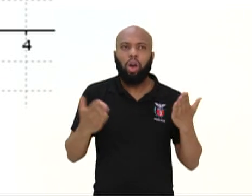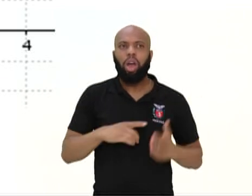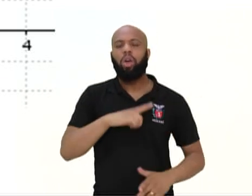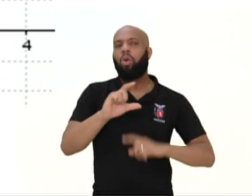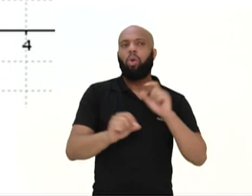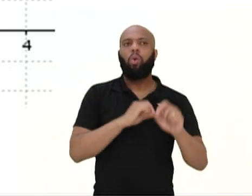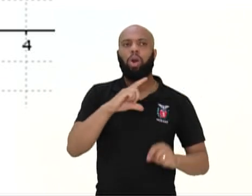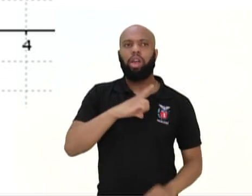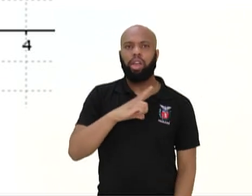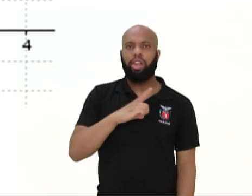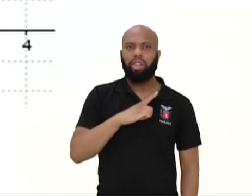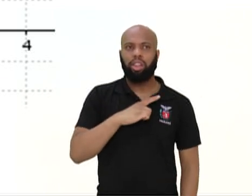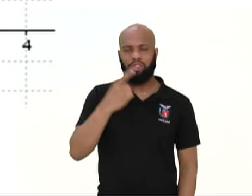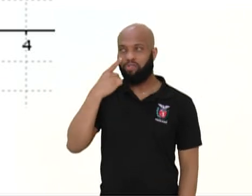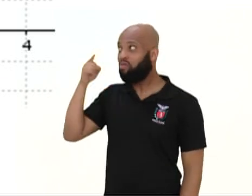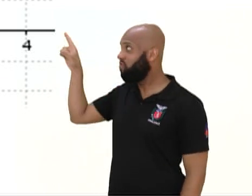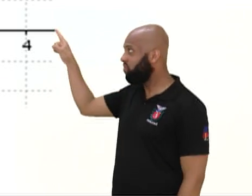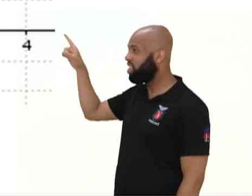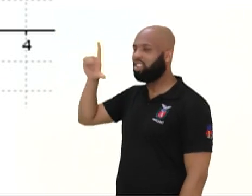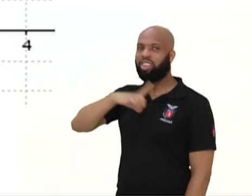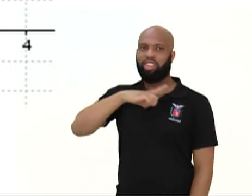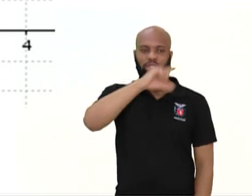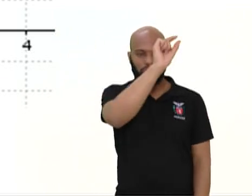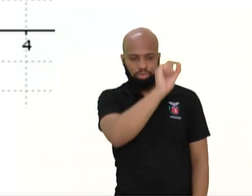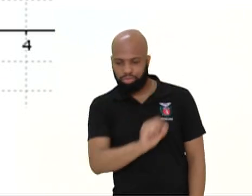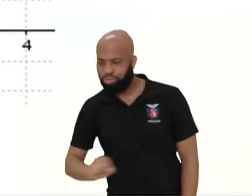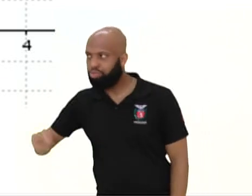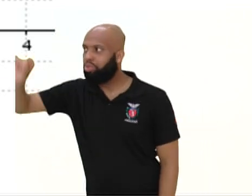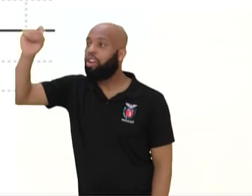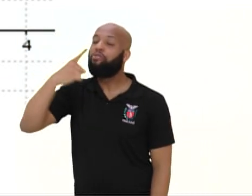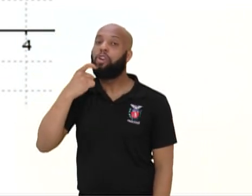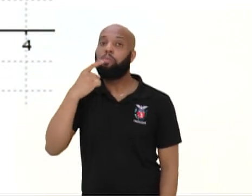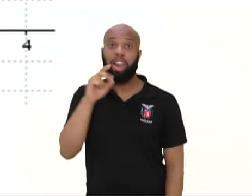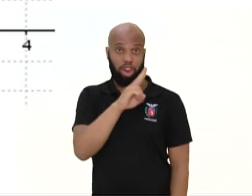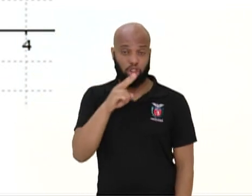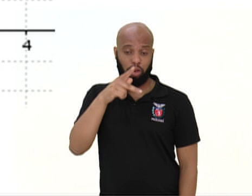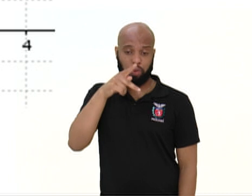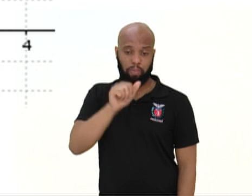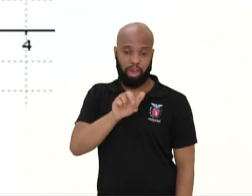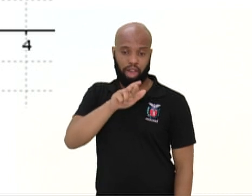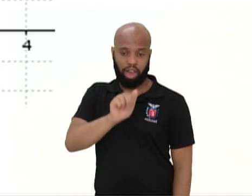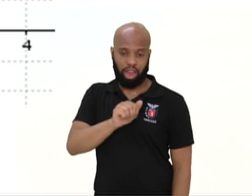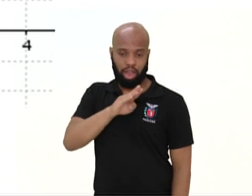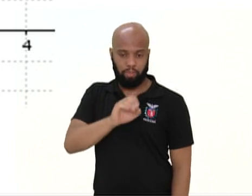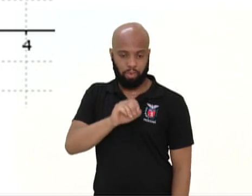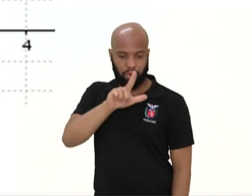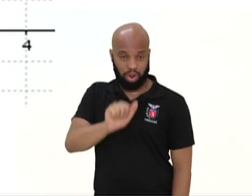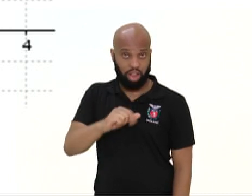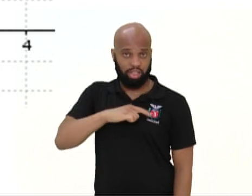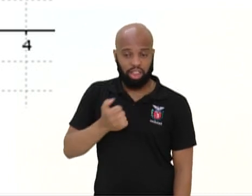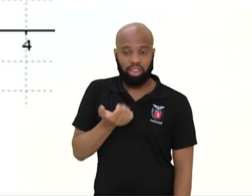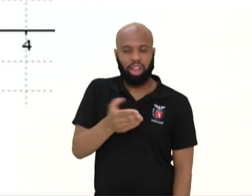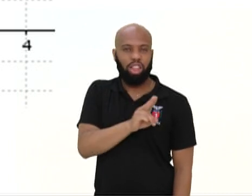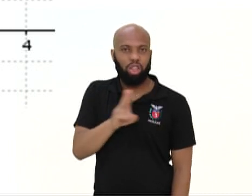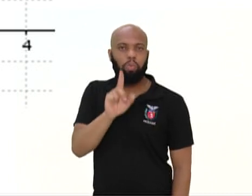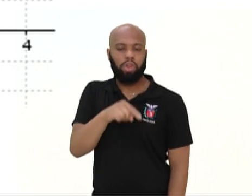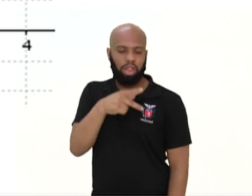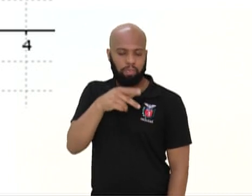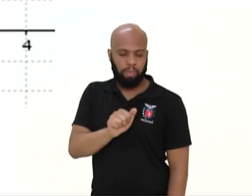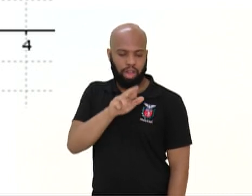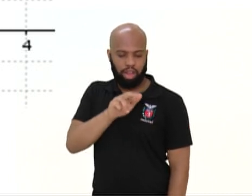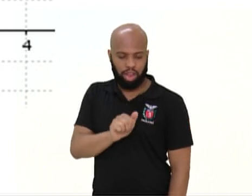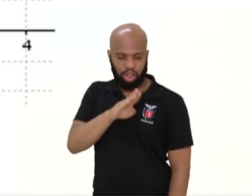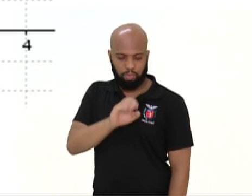aqui, essa curva vermelha que você enxerga aí, né, é a parábola. Essa curva recebe o nome de parábola. É